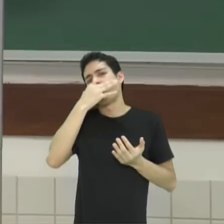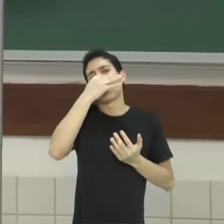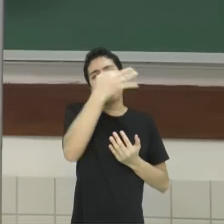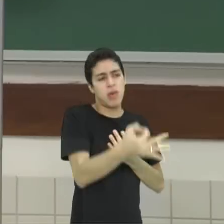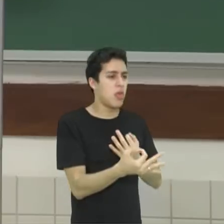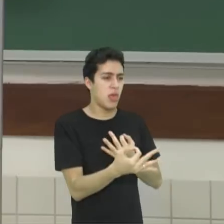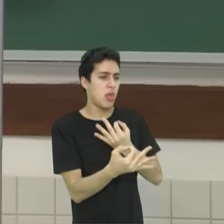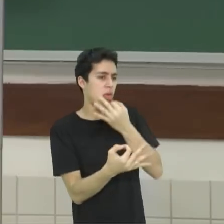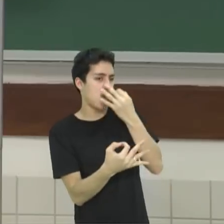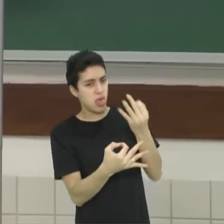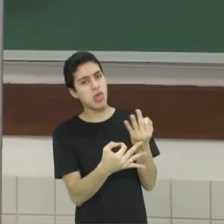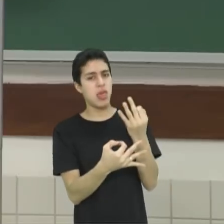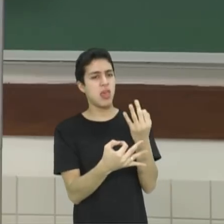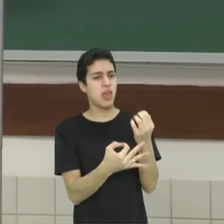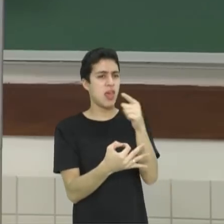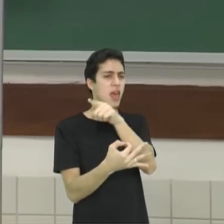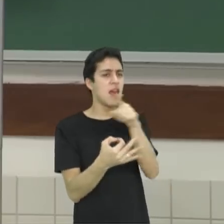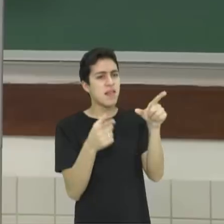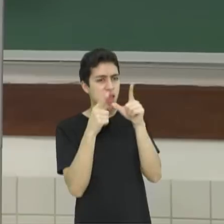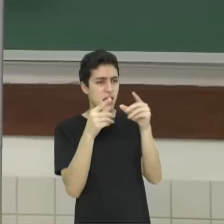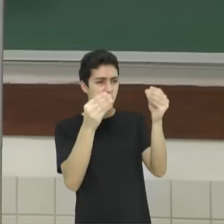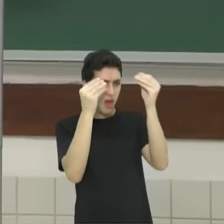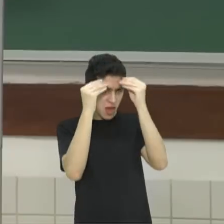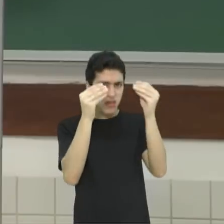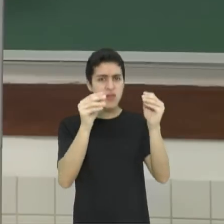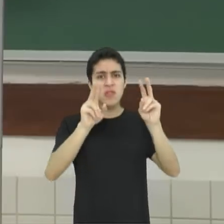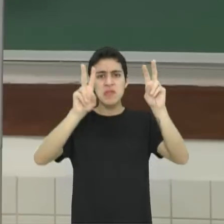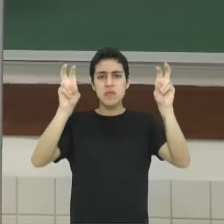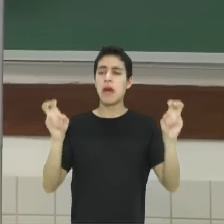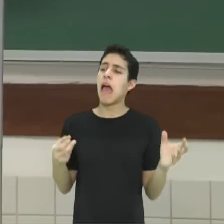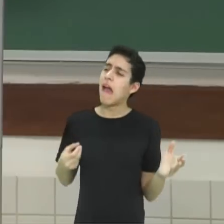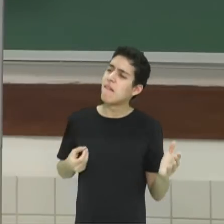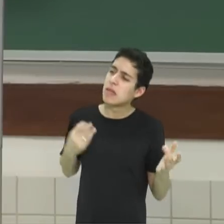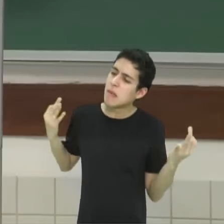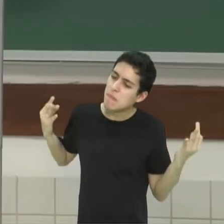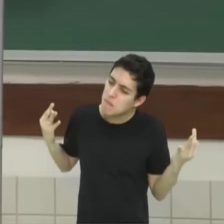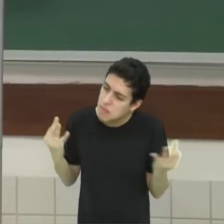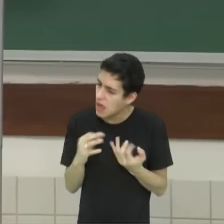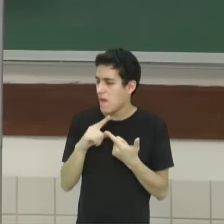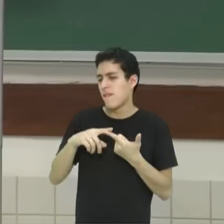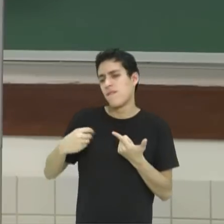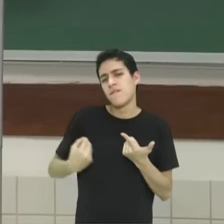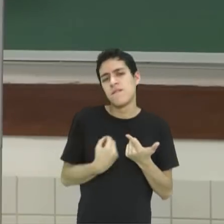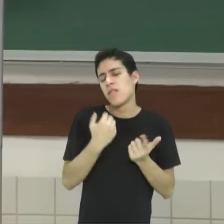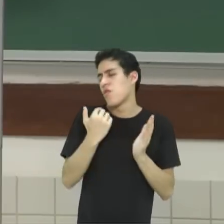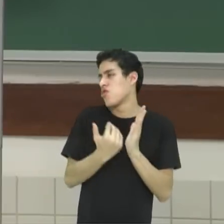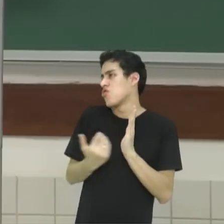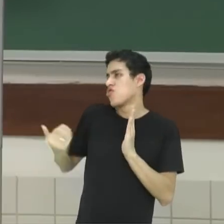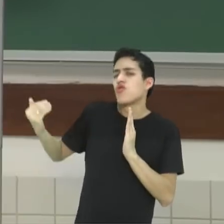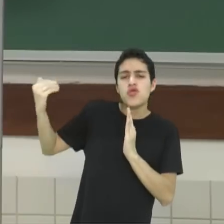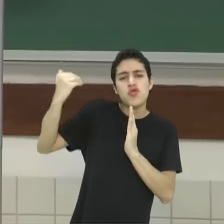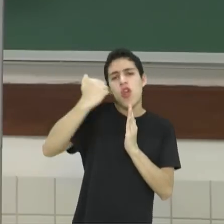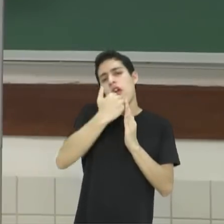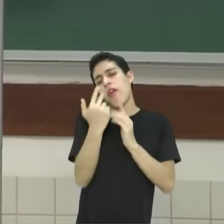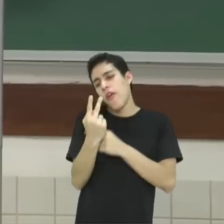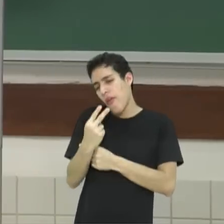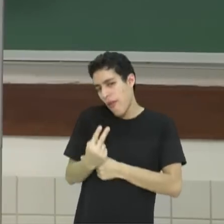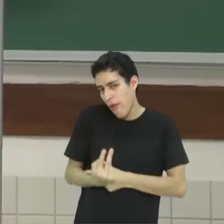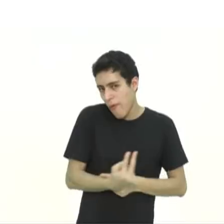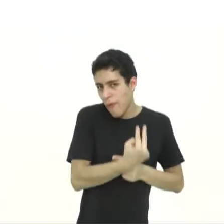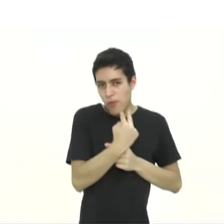linguagem que quer nos vender essa vida perfeita, que quer nos vender essa vida exageradamente cuidada.